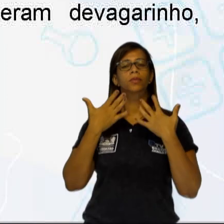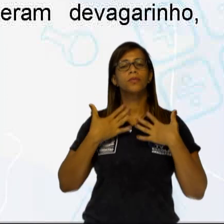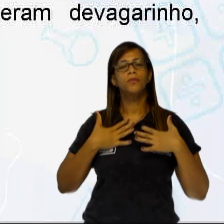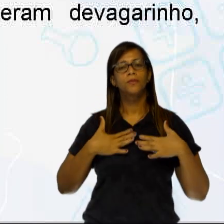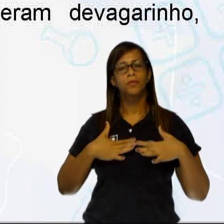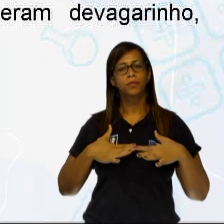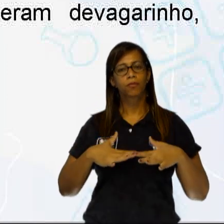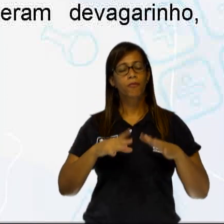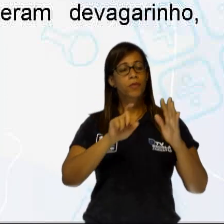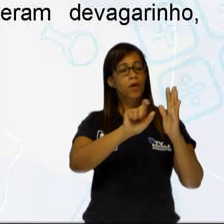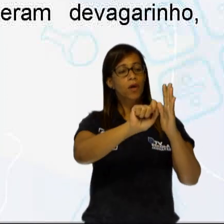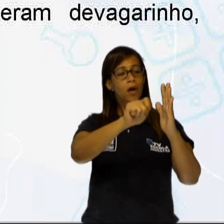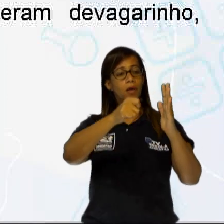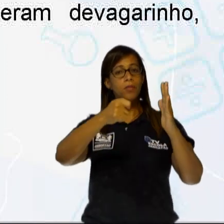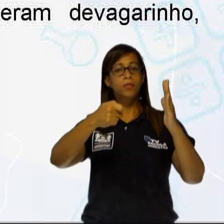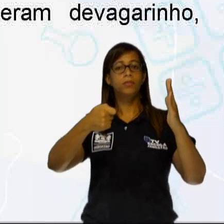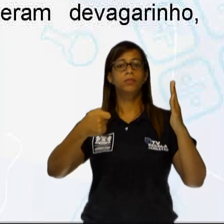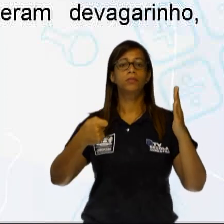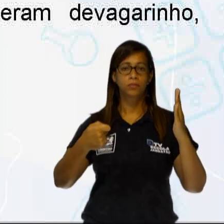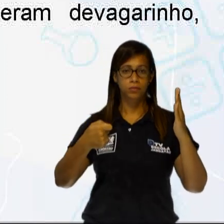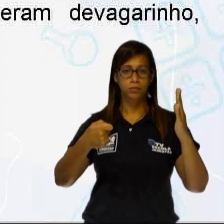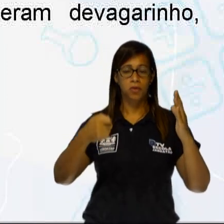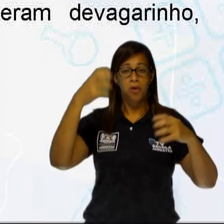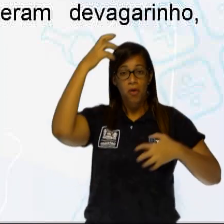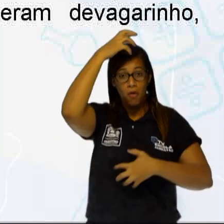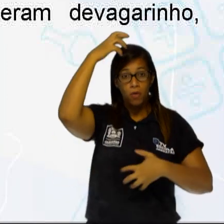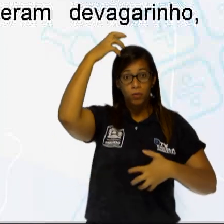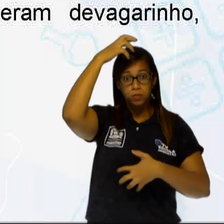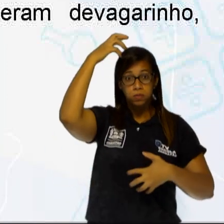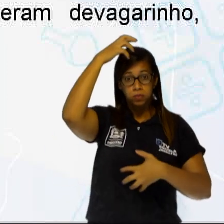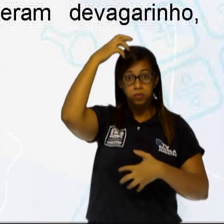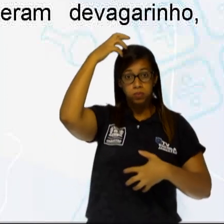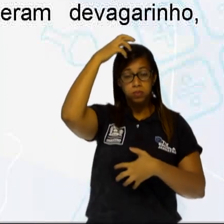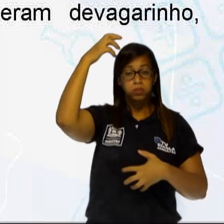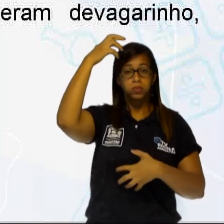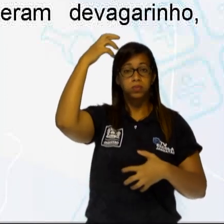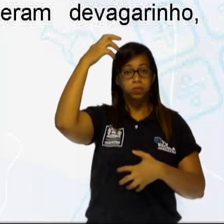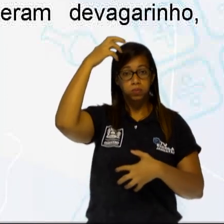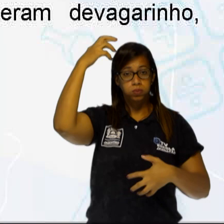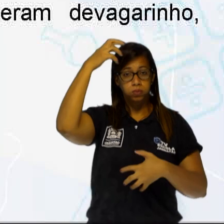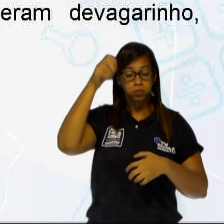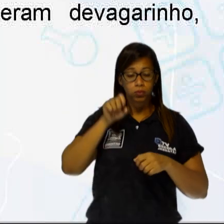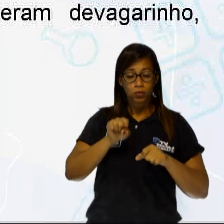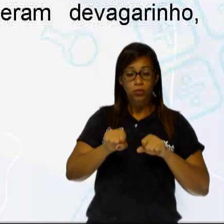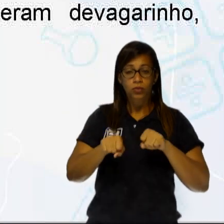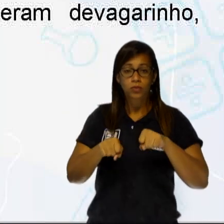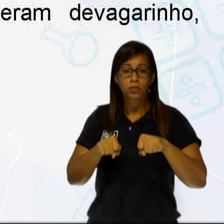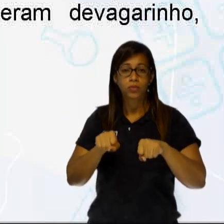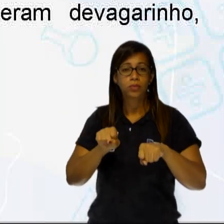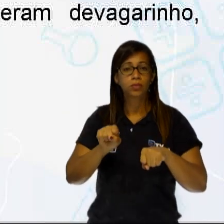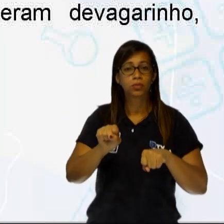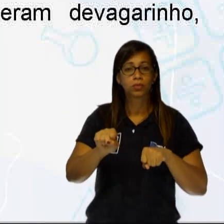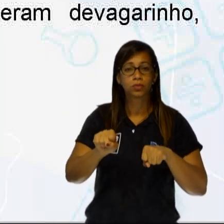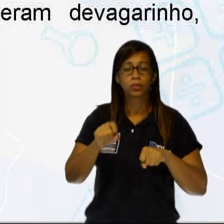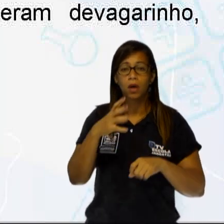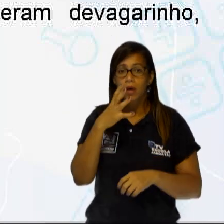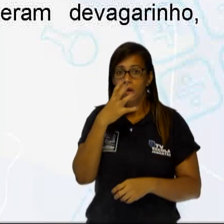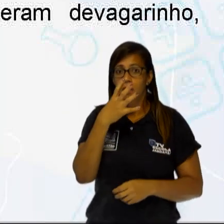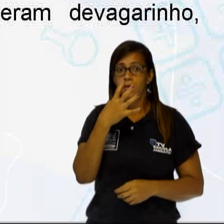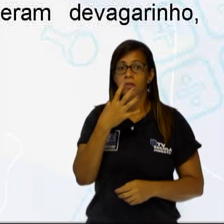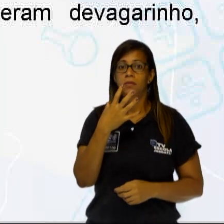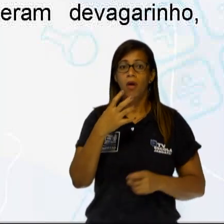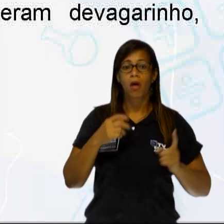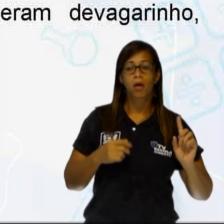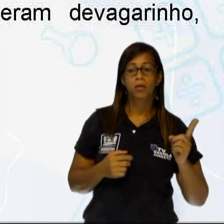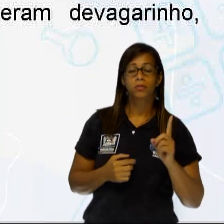ao mesmo tempo em que abria a porta da jaula. Os macacões quase que não pestanejaram. Se moveram devagarinho, fascinados, apenas para se